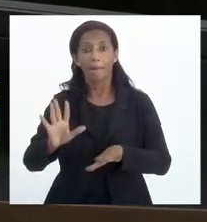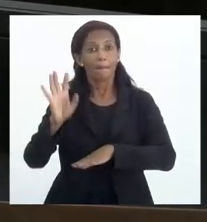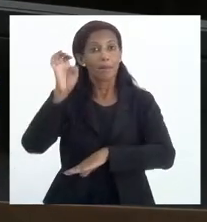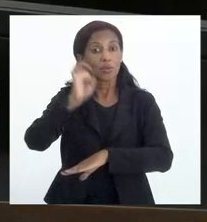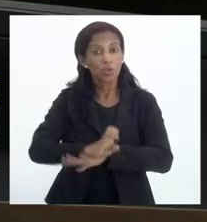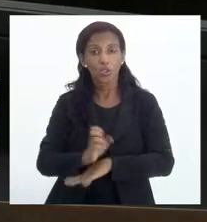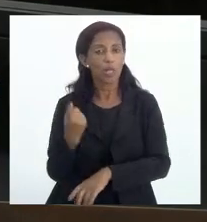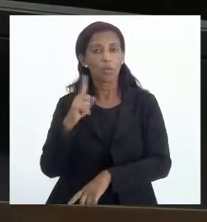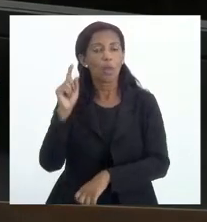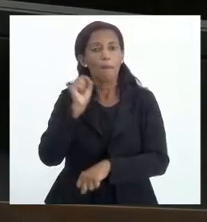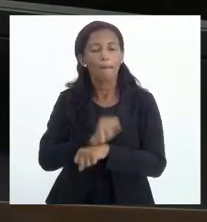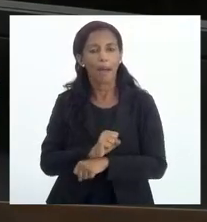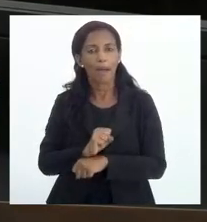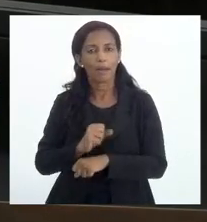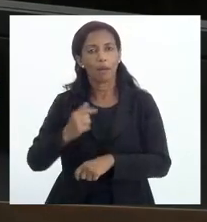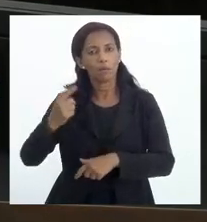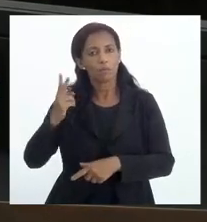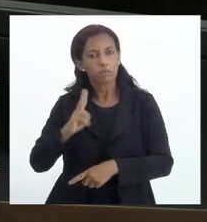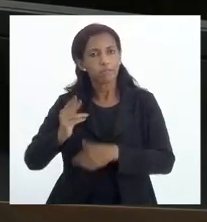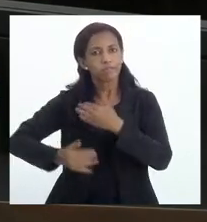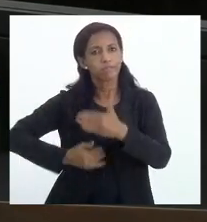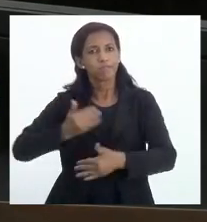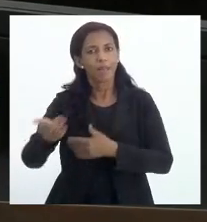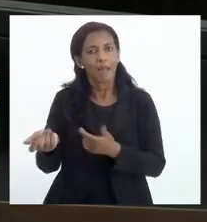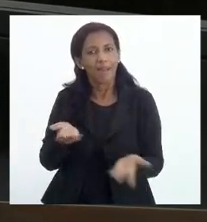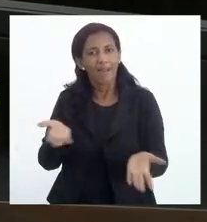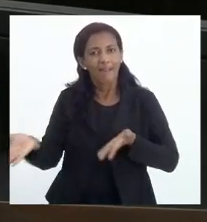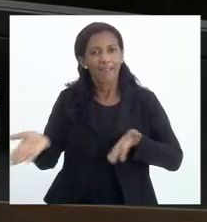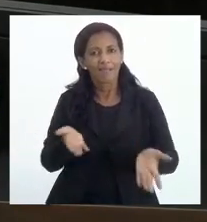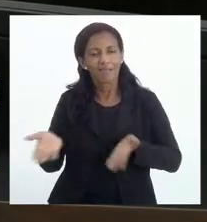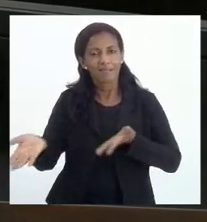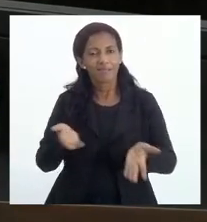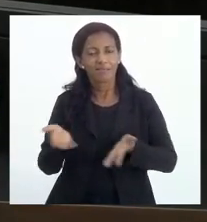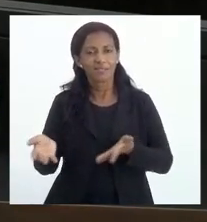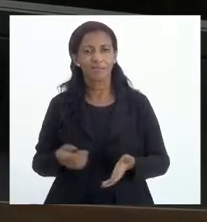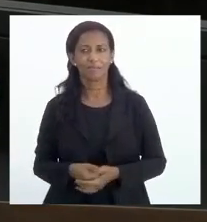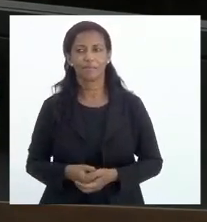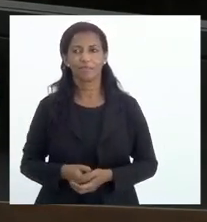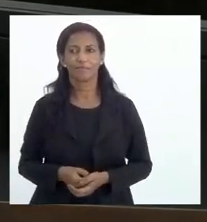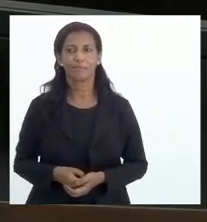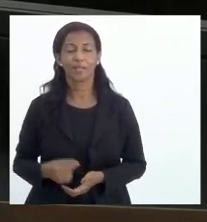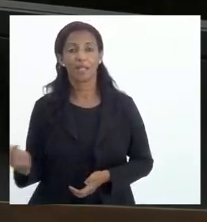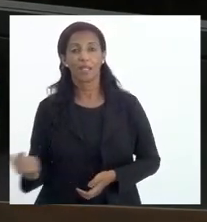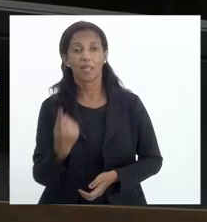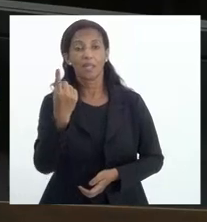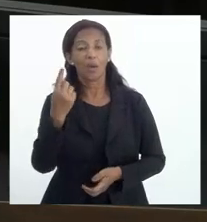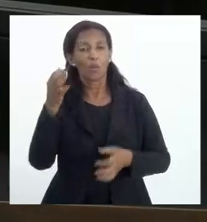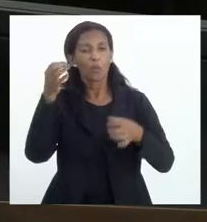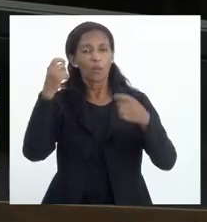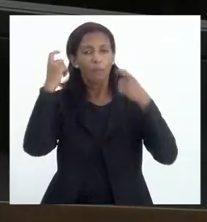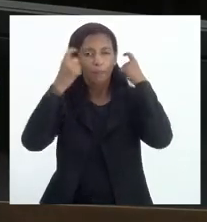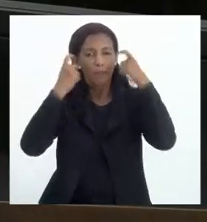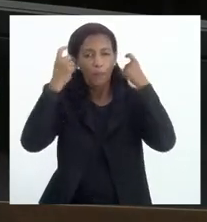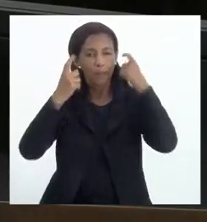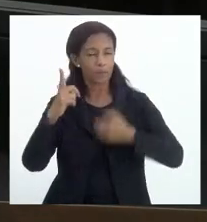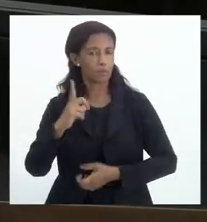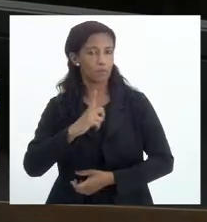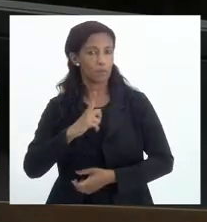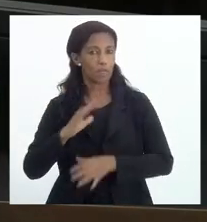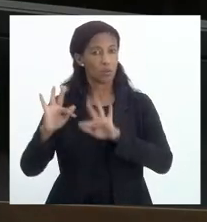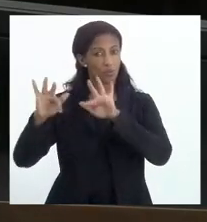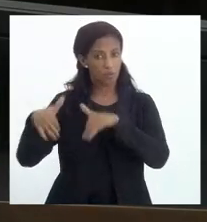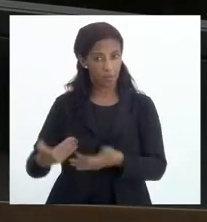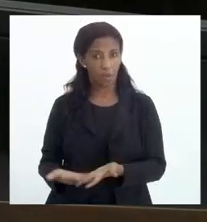não para. Então, isso é uma manobra contábil que a gente faz, que a única preocupação que a gente tem, no final